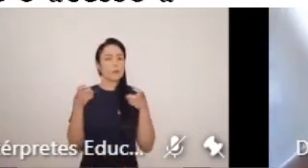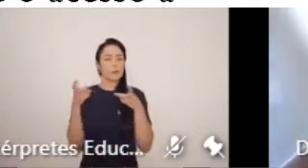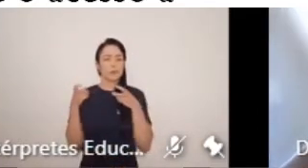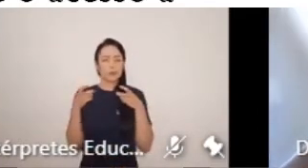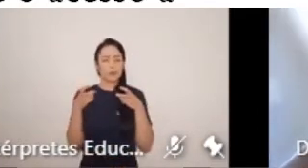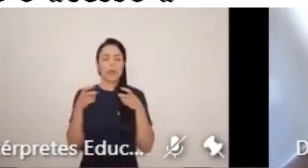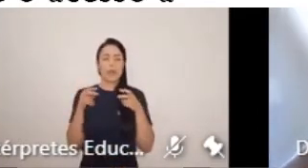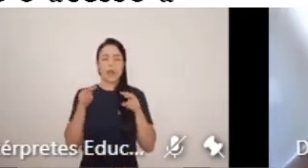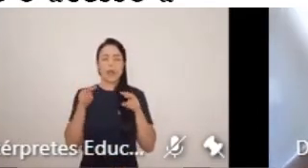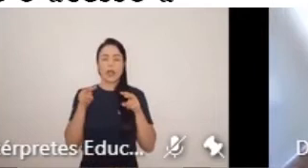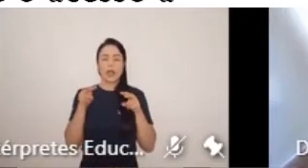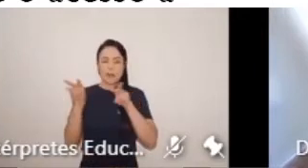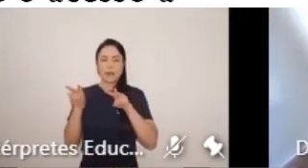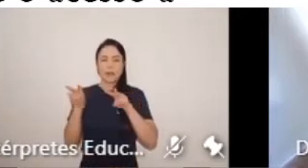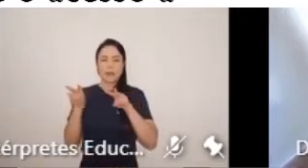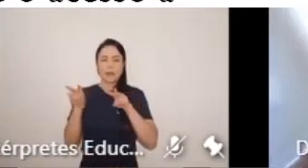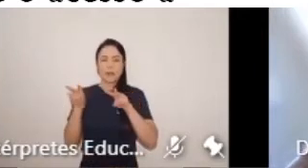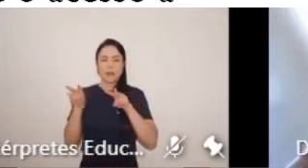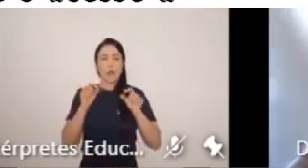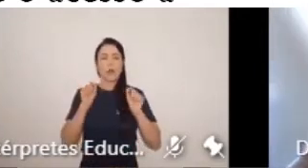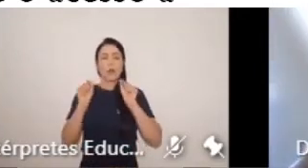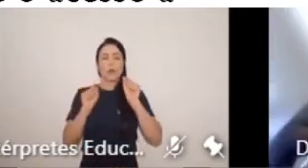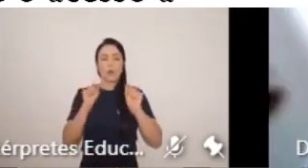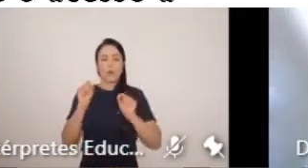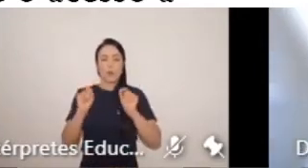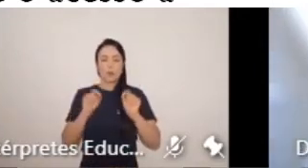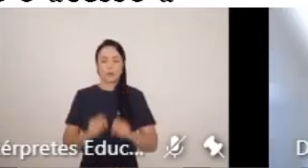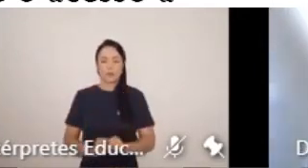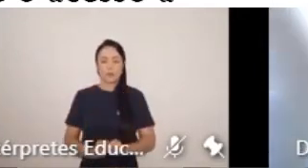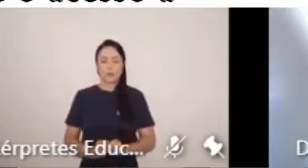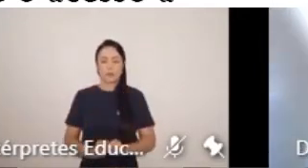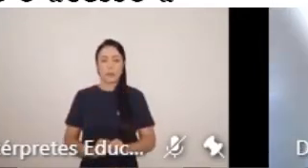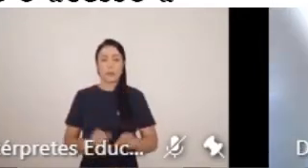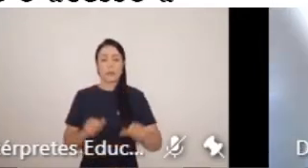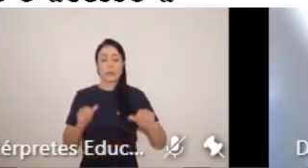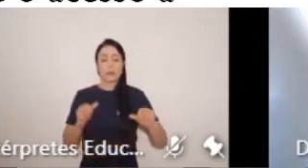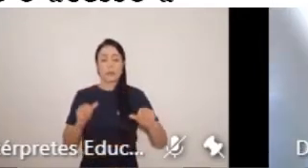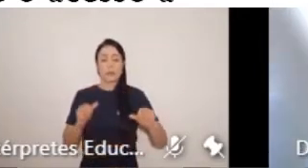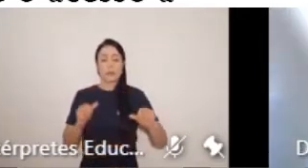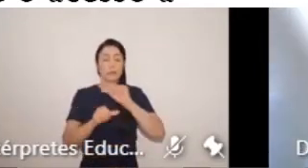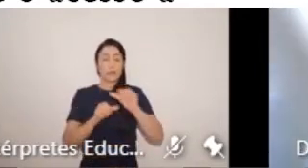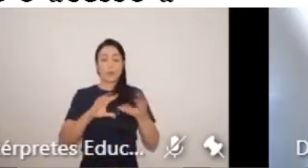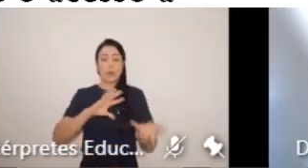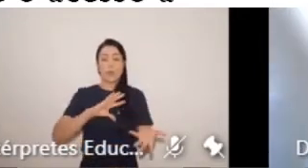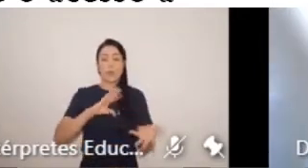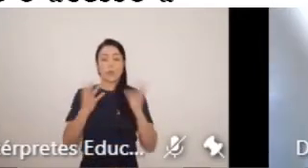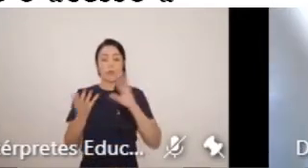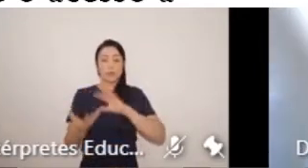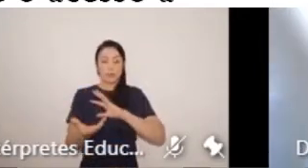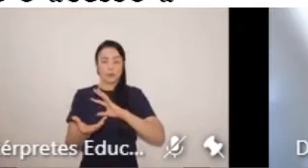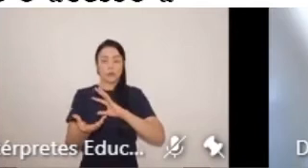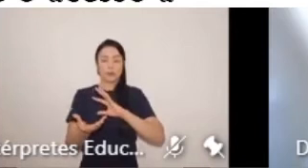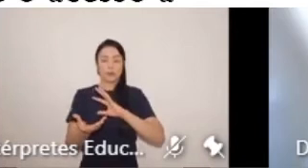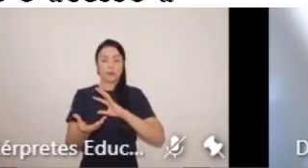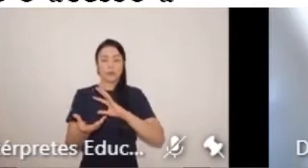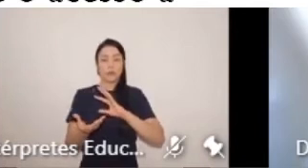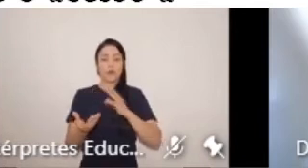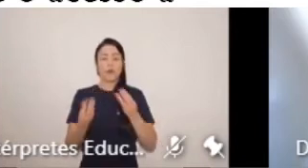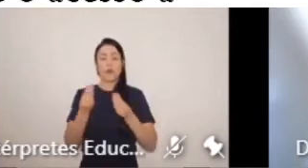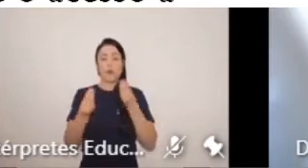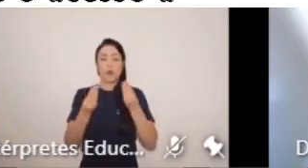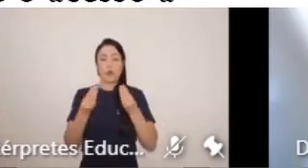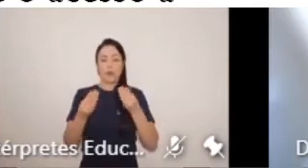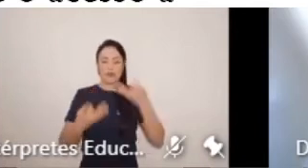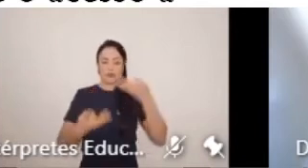relação à judicialização hoje? Nós temos uma grande mudança no posicionamento jurisprudencial e